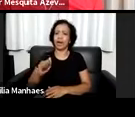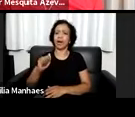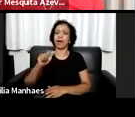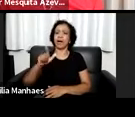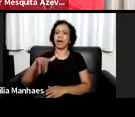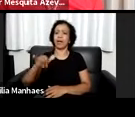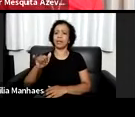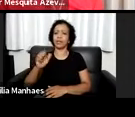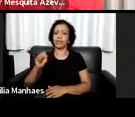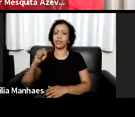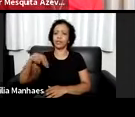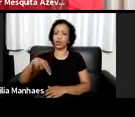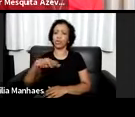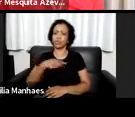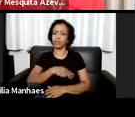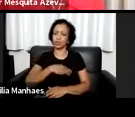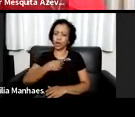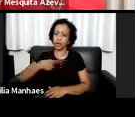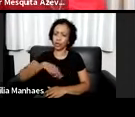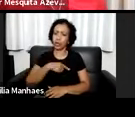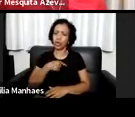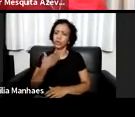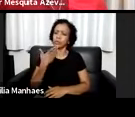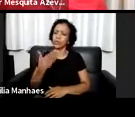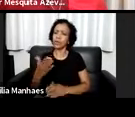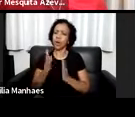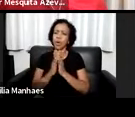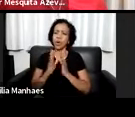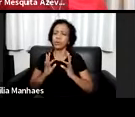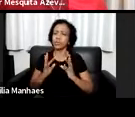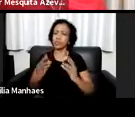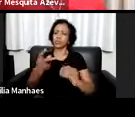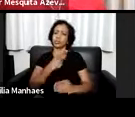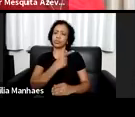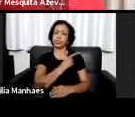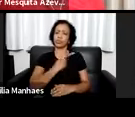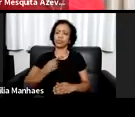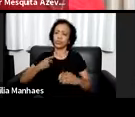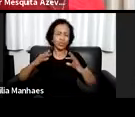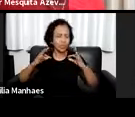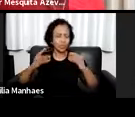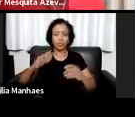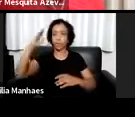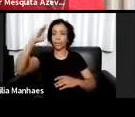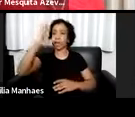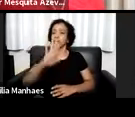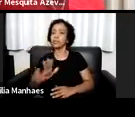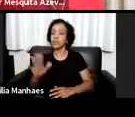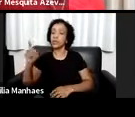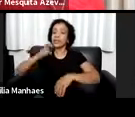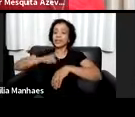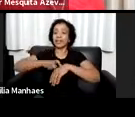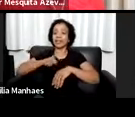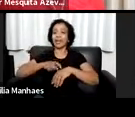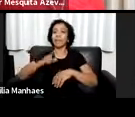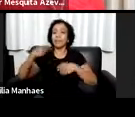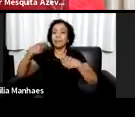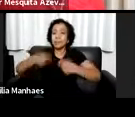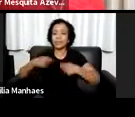Brasil, pedimos que o irmão ore por todos os nossos pastores, líderes em todo o Brasil, nesse tempo que nós estamos